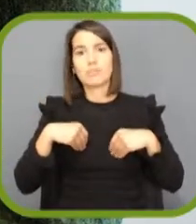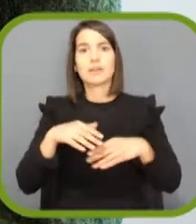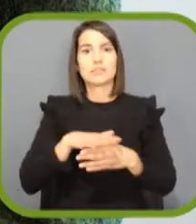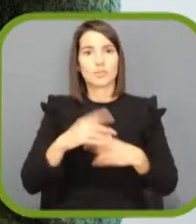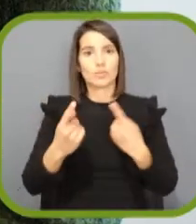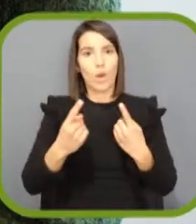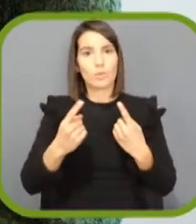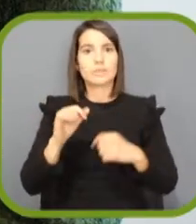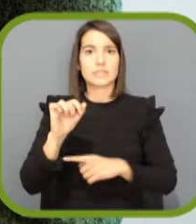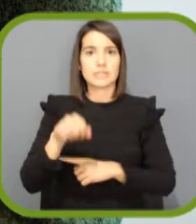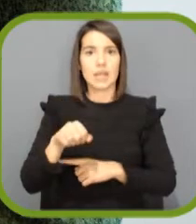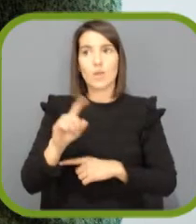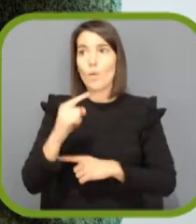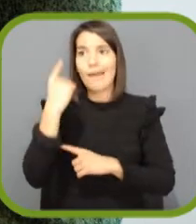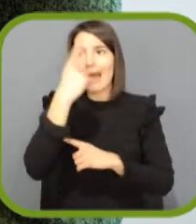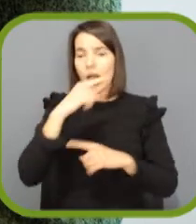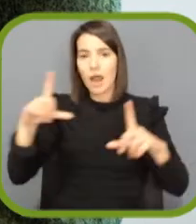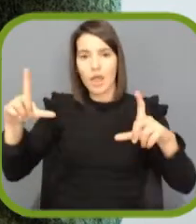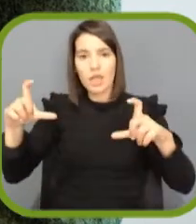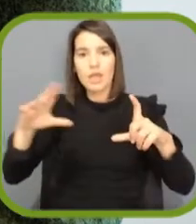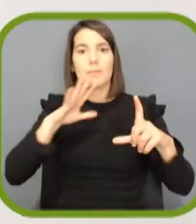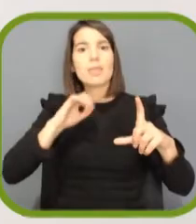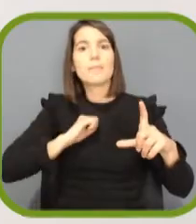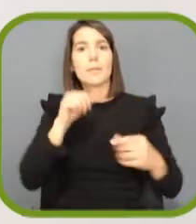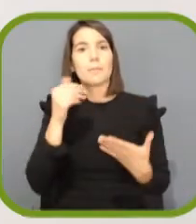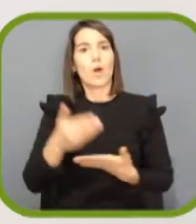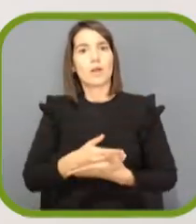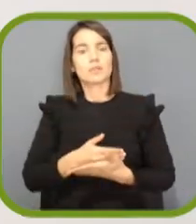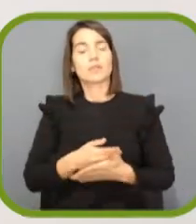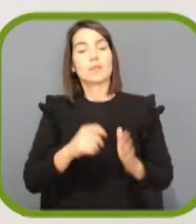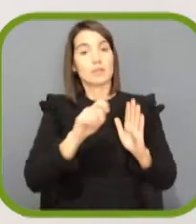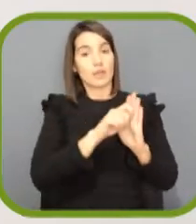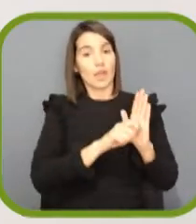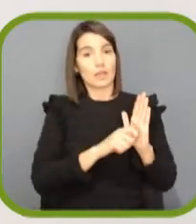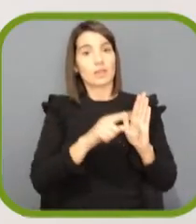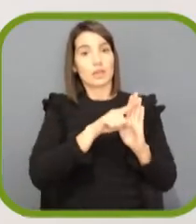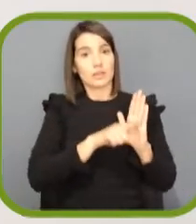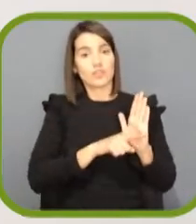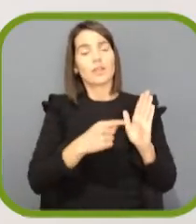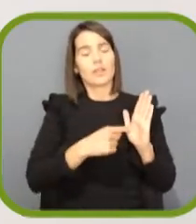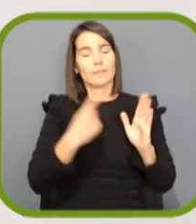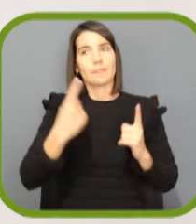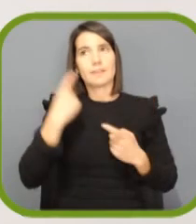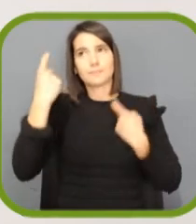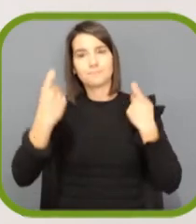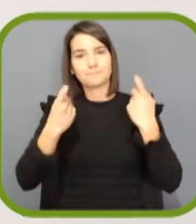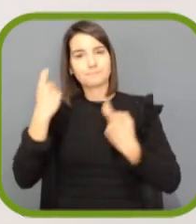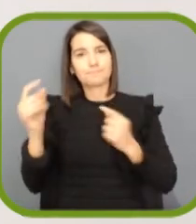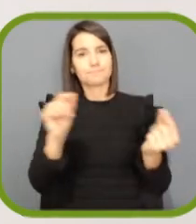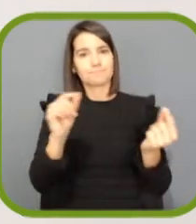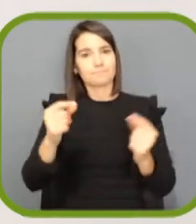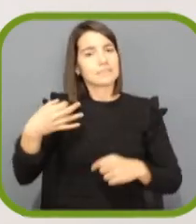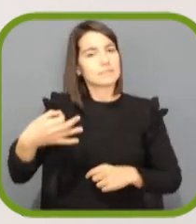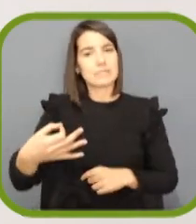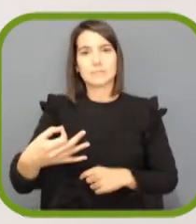é uma foto em primeiro plano da minha mãe morta. Estas questões deontológicas devem ser debatidas constantemente.